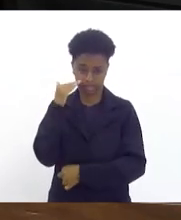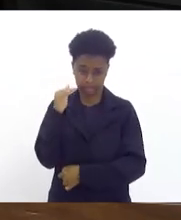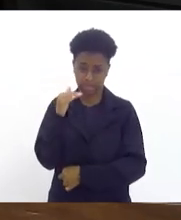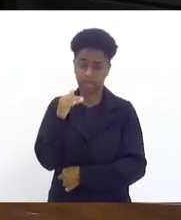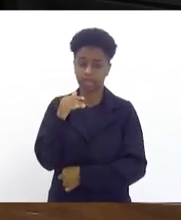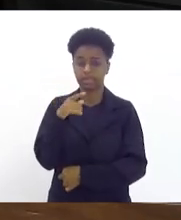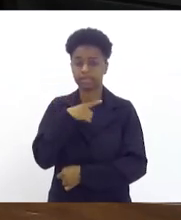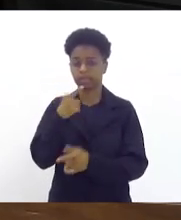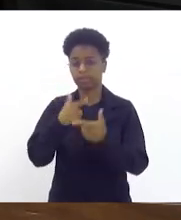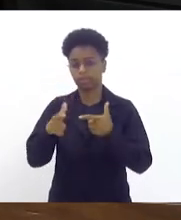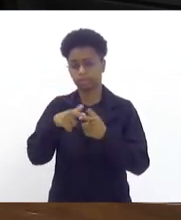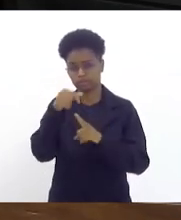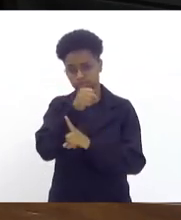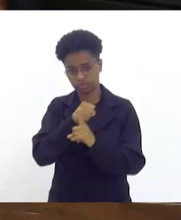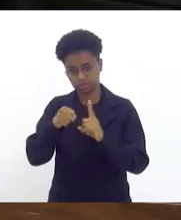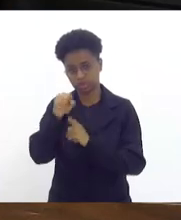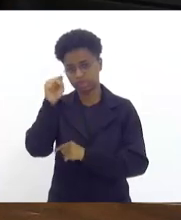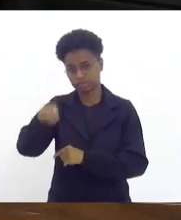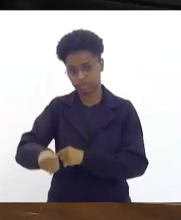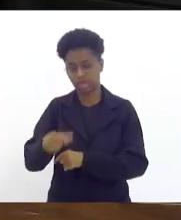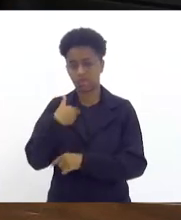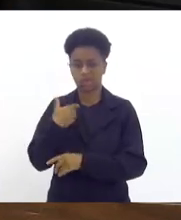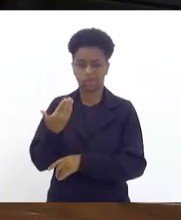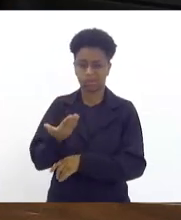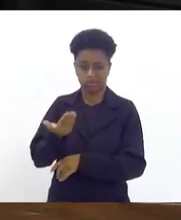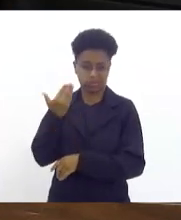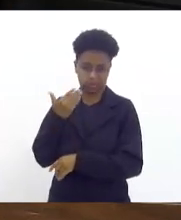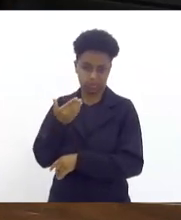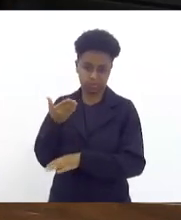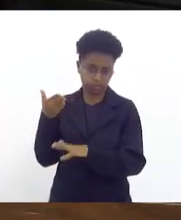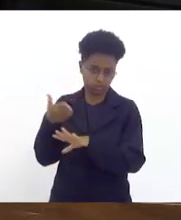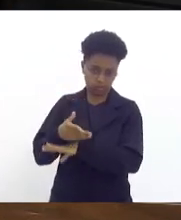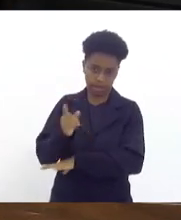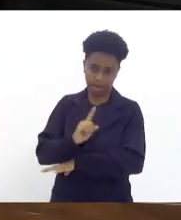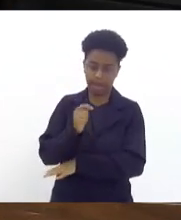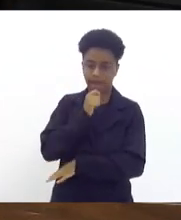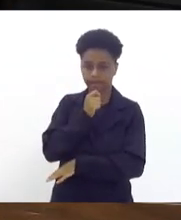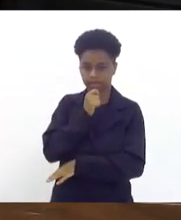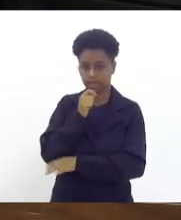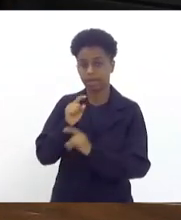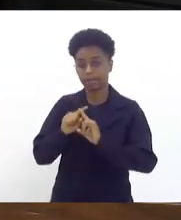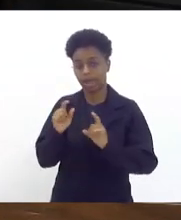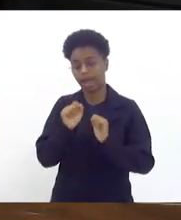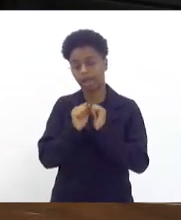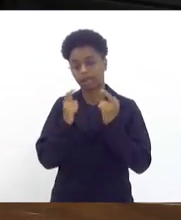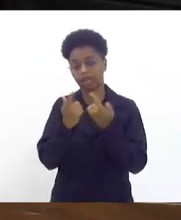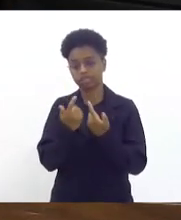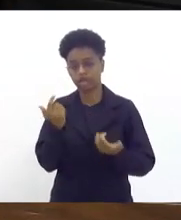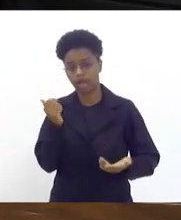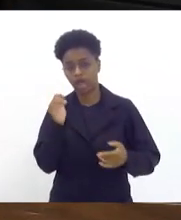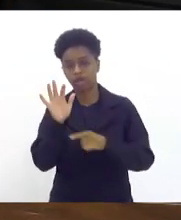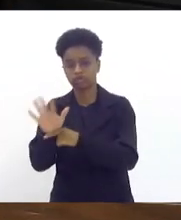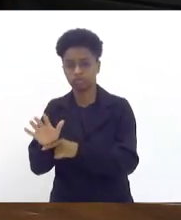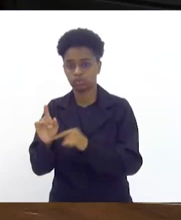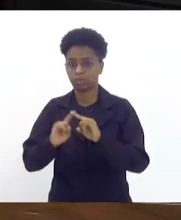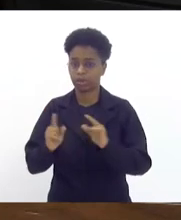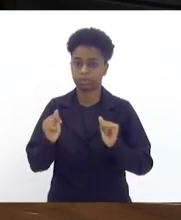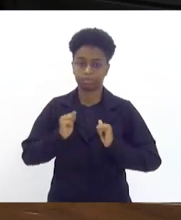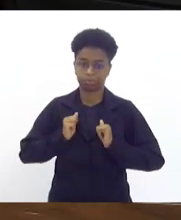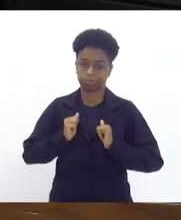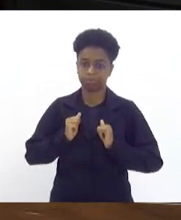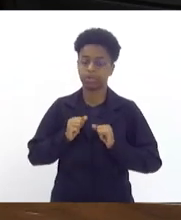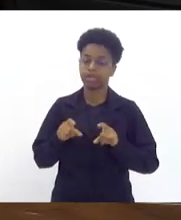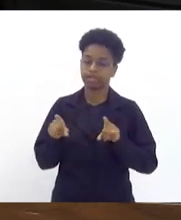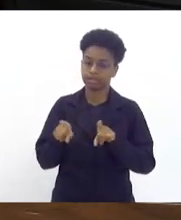um problema social onde Alerta eu não estava ainda na candidatura contribuiu para e até agora nada foi feito mas também temos um problema de violência